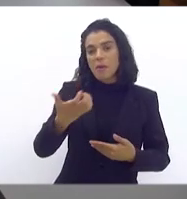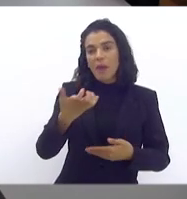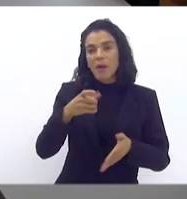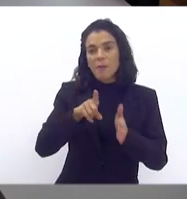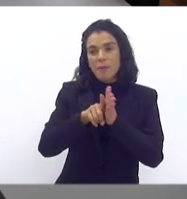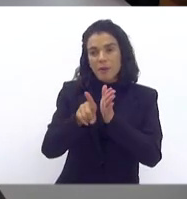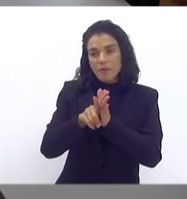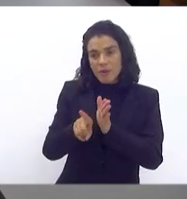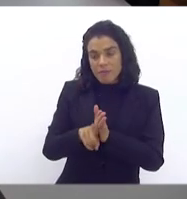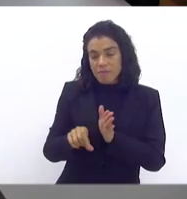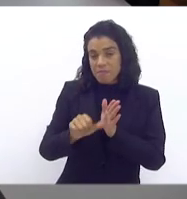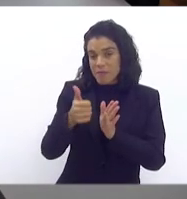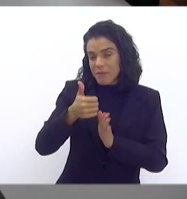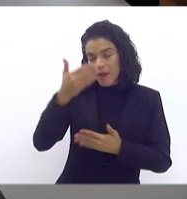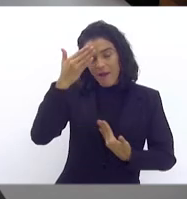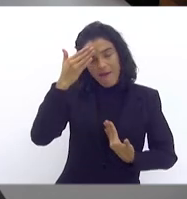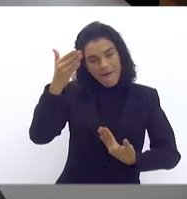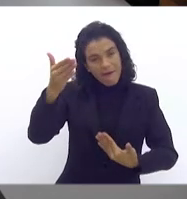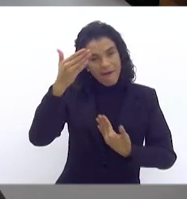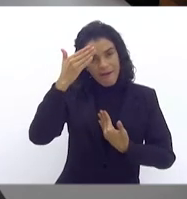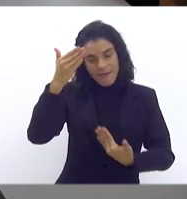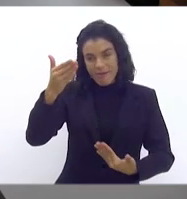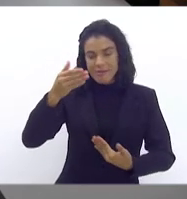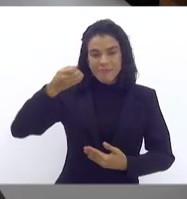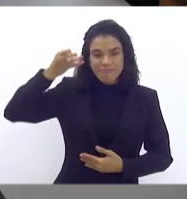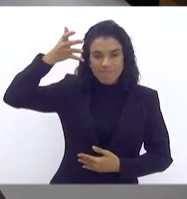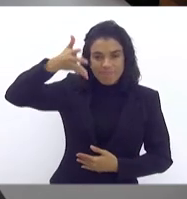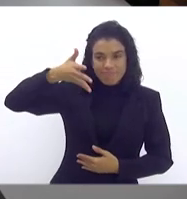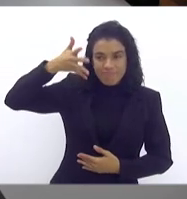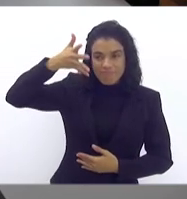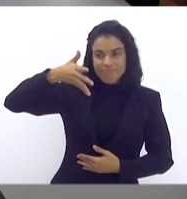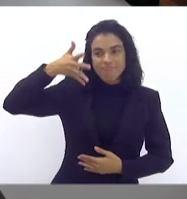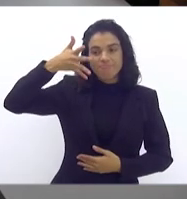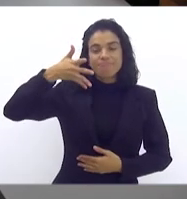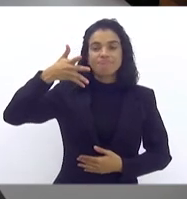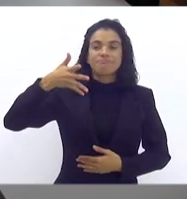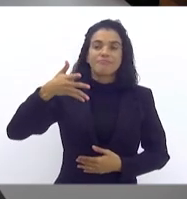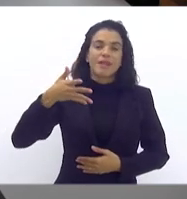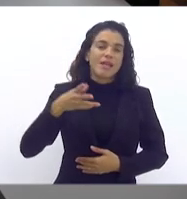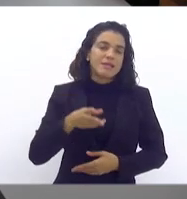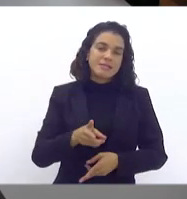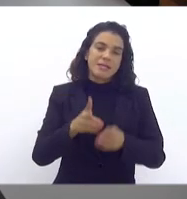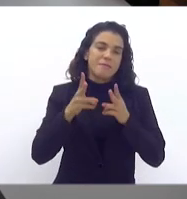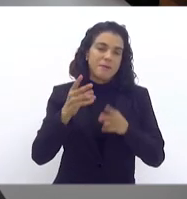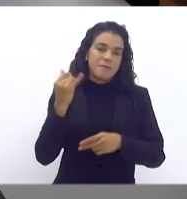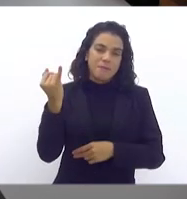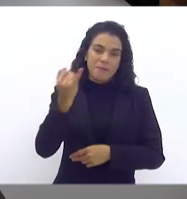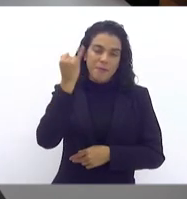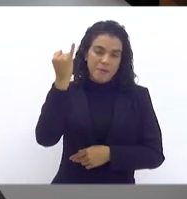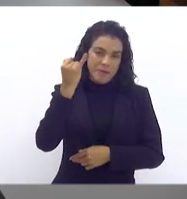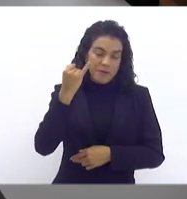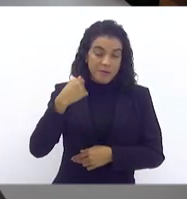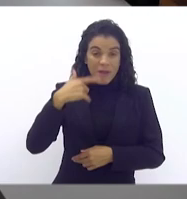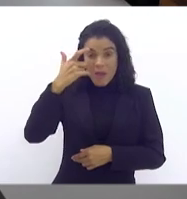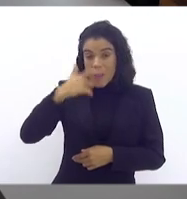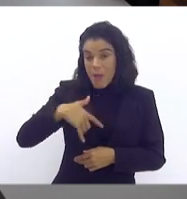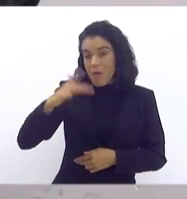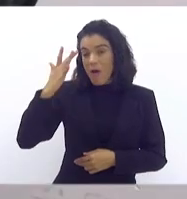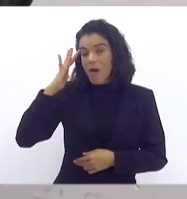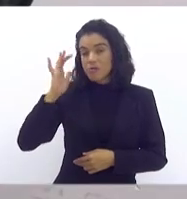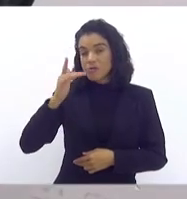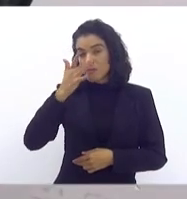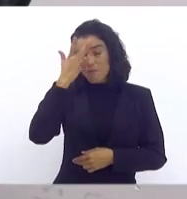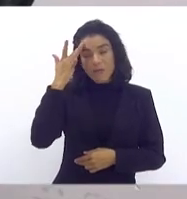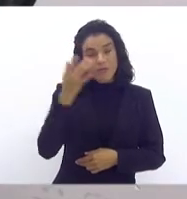Senhor Guilherme primeiro agradecer a sua explanação Inicial é sempre muito importante acho que muitas